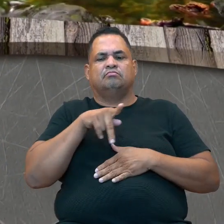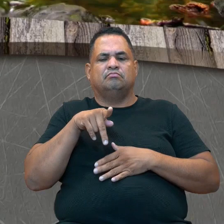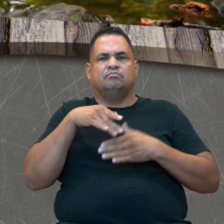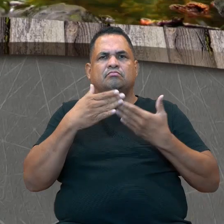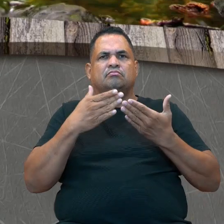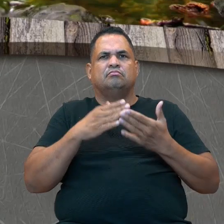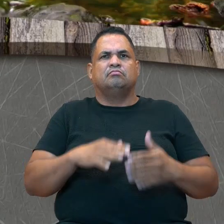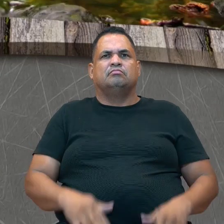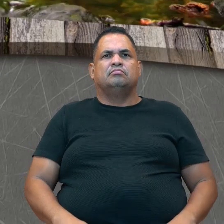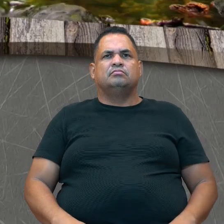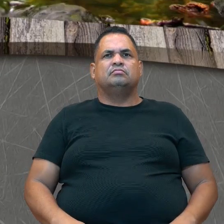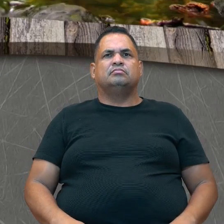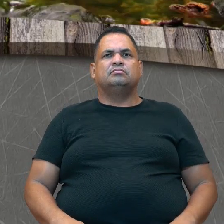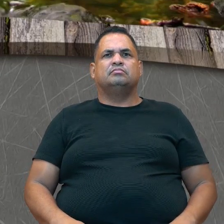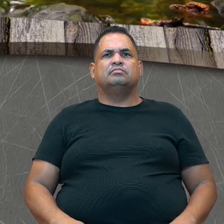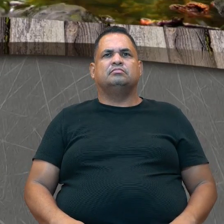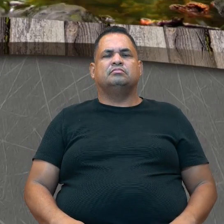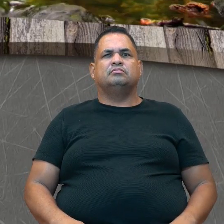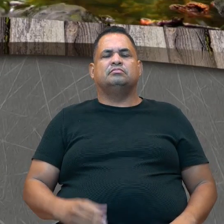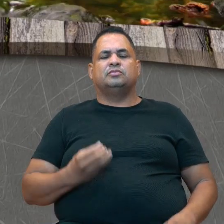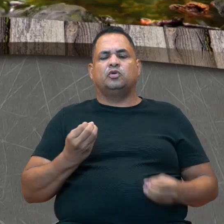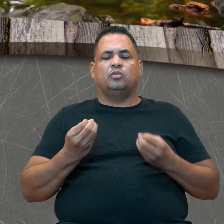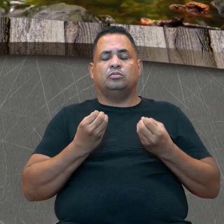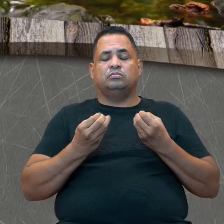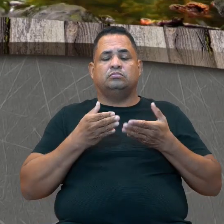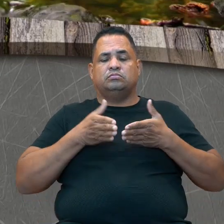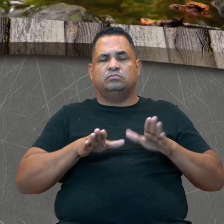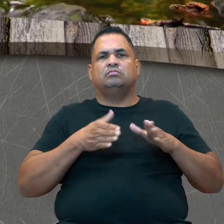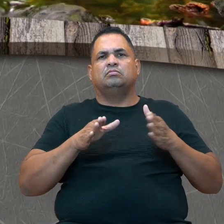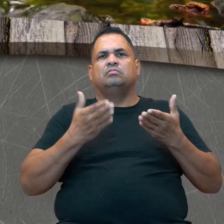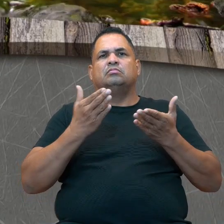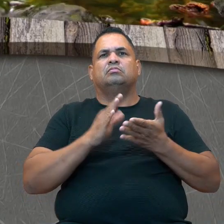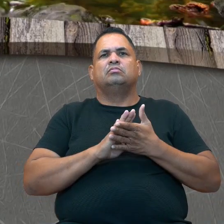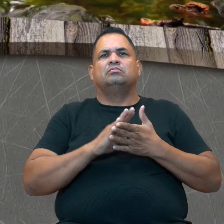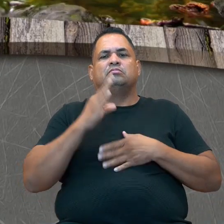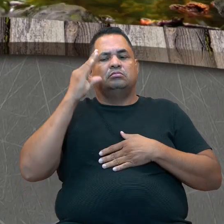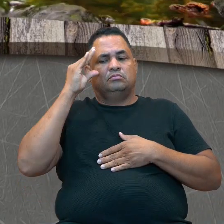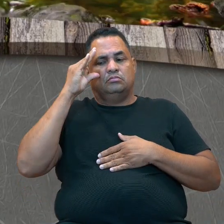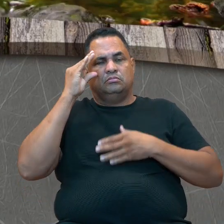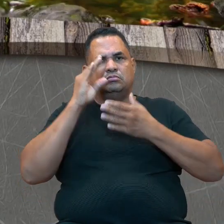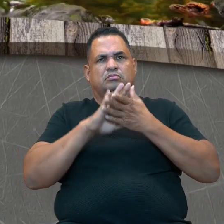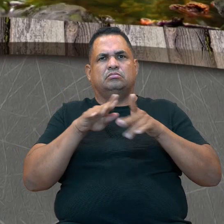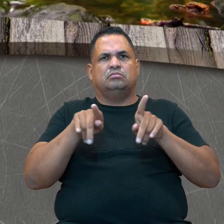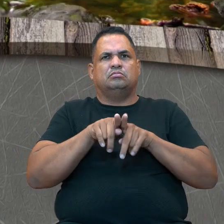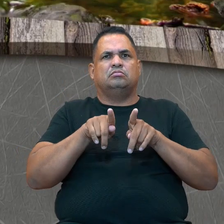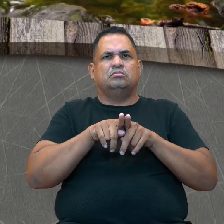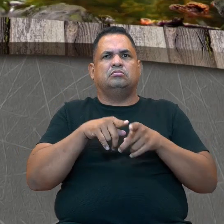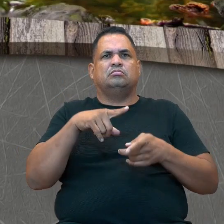quais organismos e como que eles vão se reproduzir. E tudo isso vai pela sua curiosidade também, porque tem